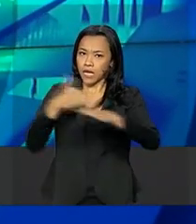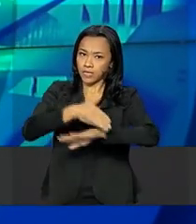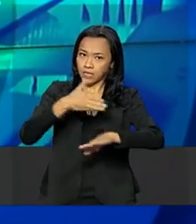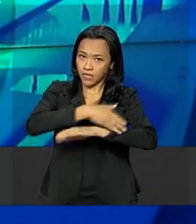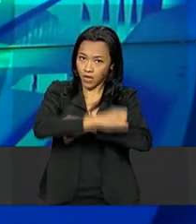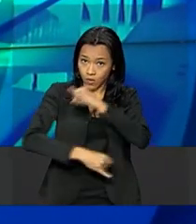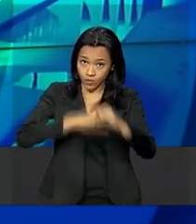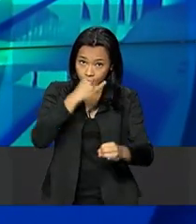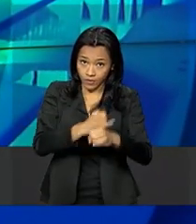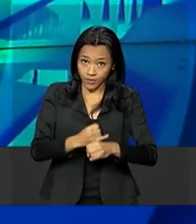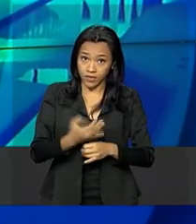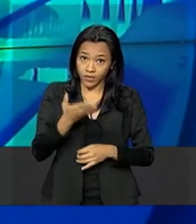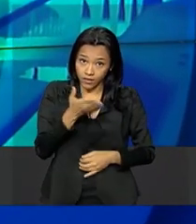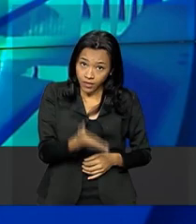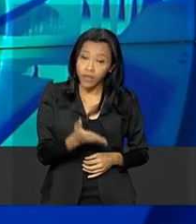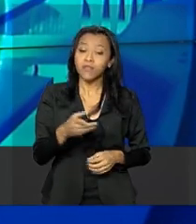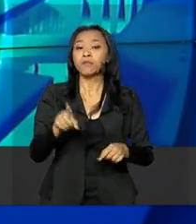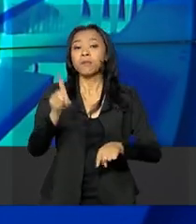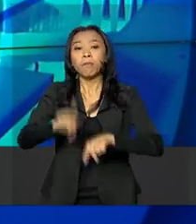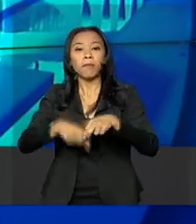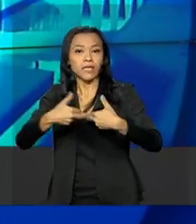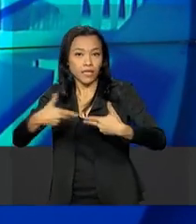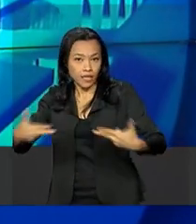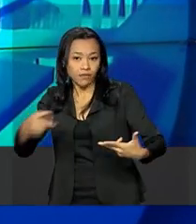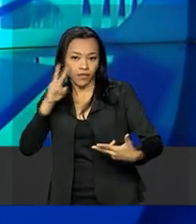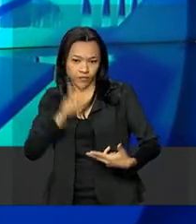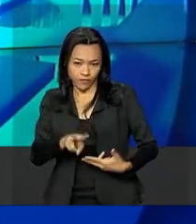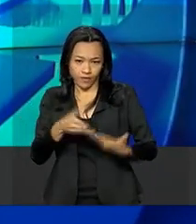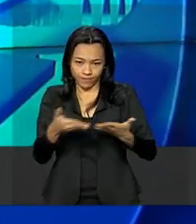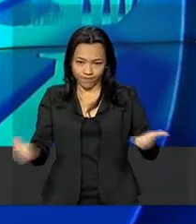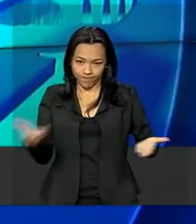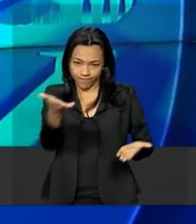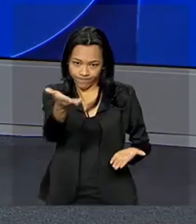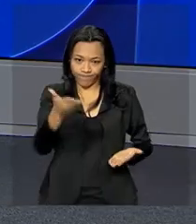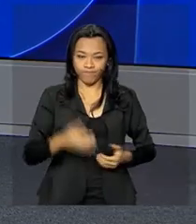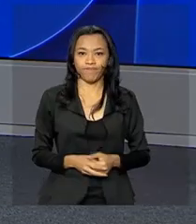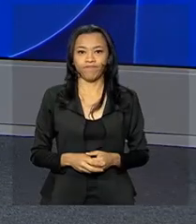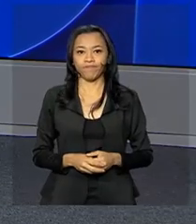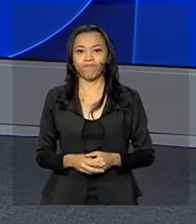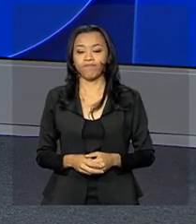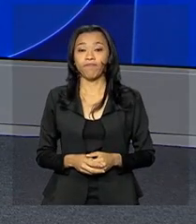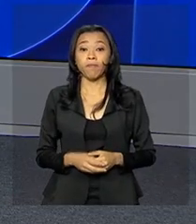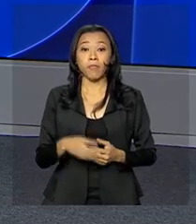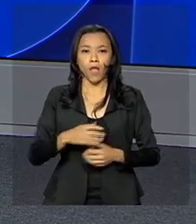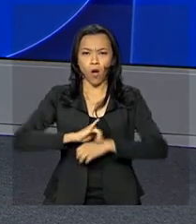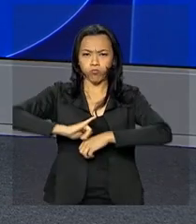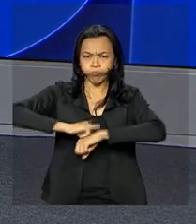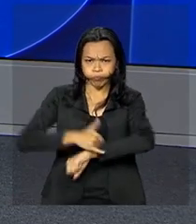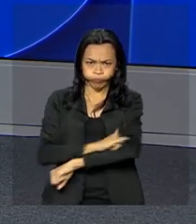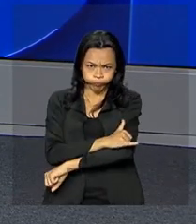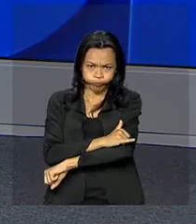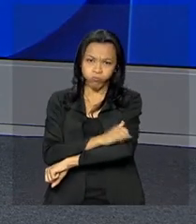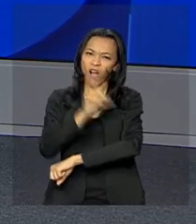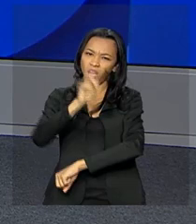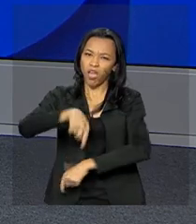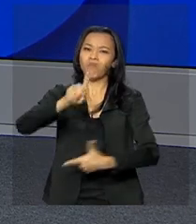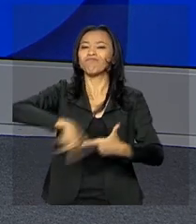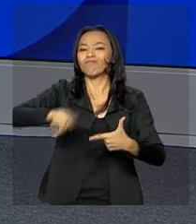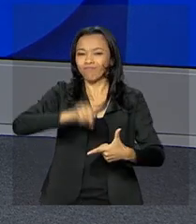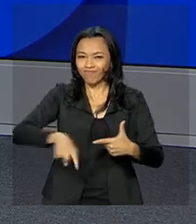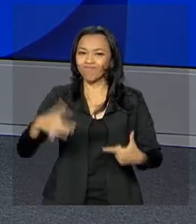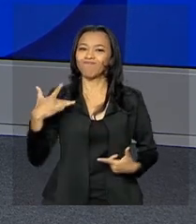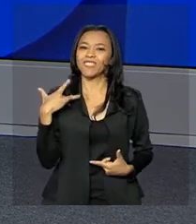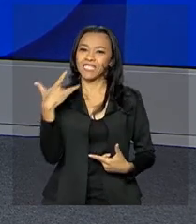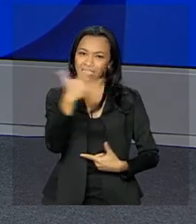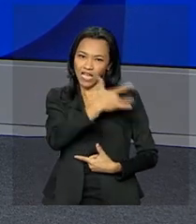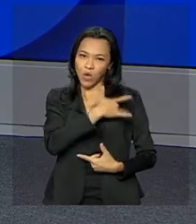Programa Nacional do Livro e Material Didático, que aparece aqui na sua tela. A obesidade já é considerada um problema de